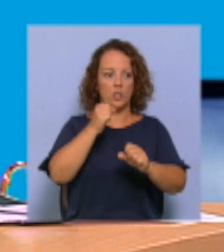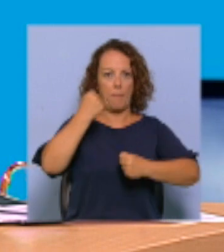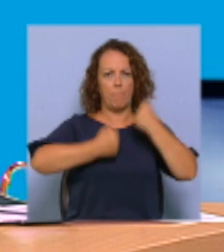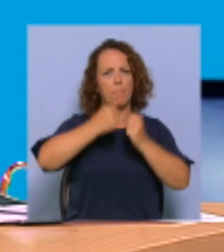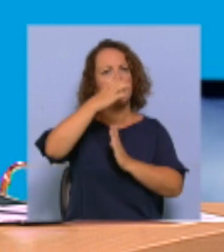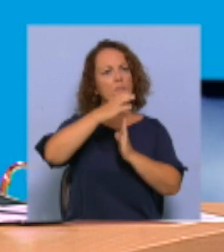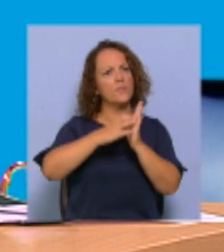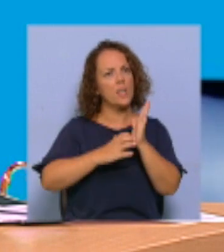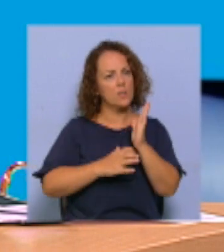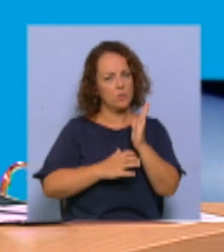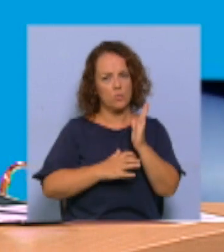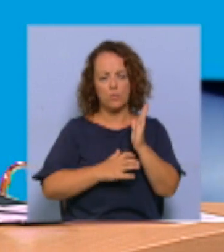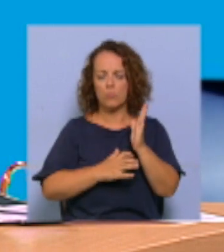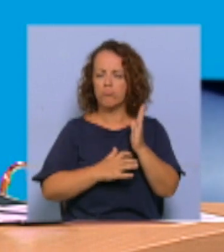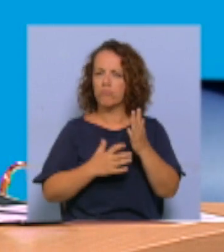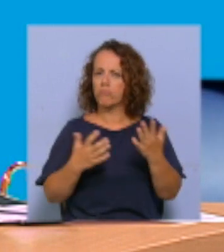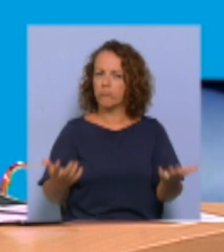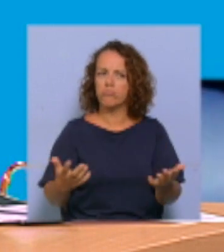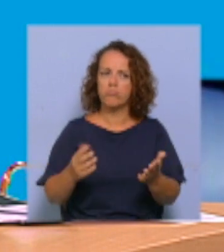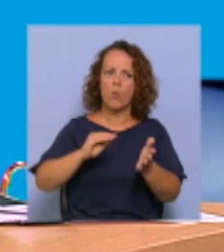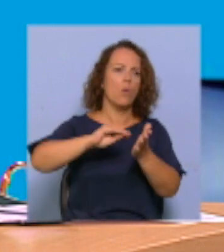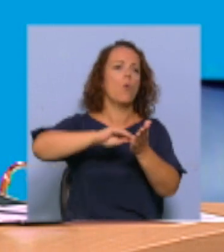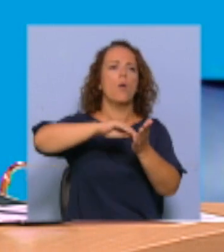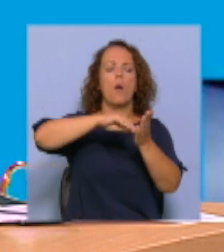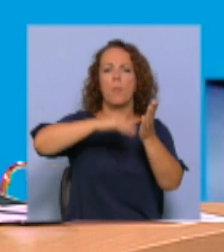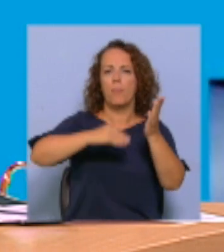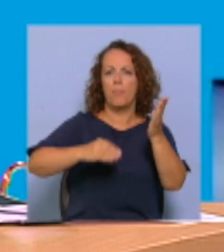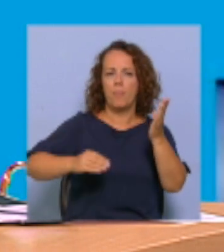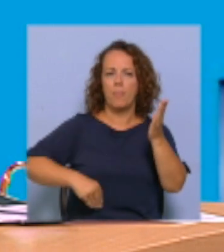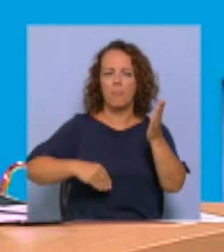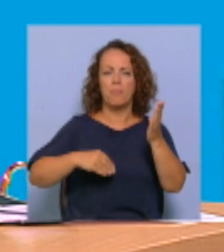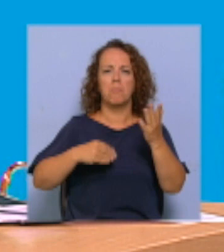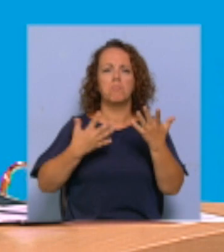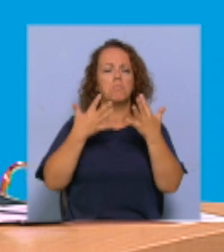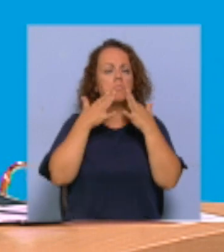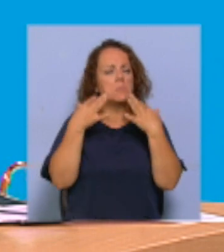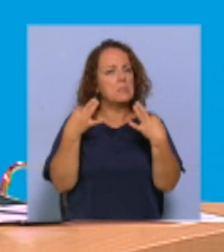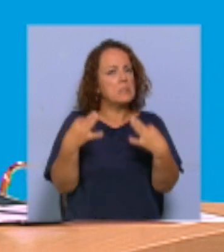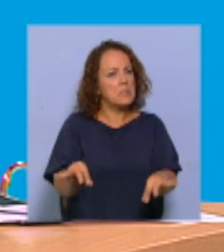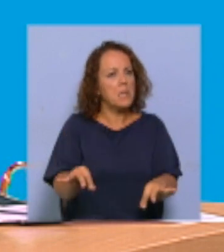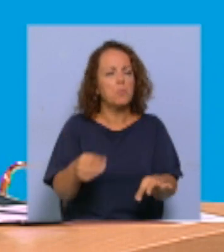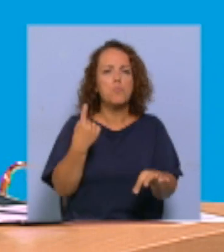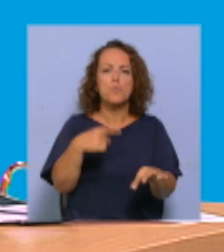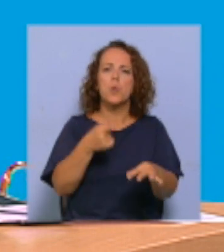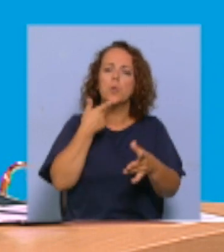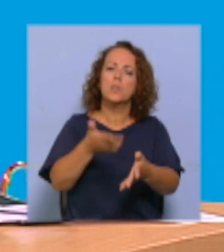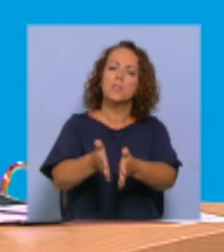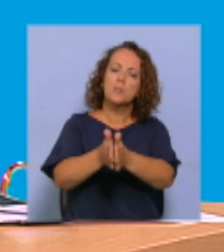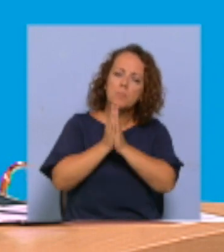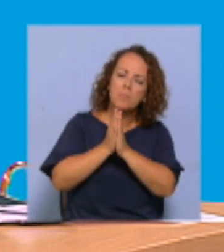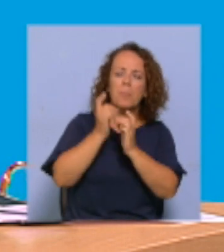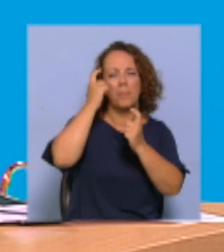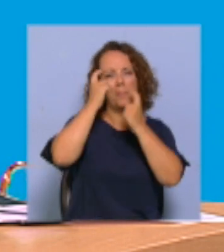um manifesto completamente... um abaixo-assinado completamente inócuo e que faz apelo ao bom